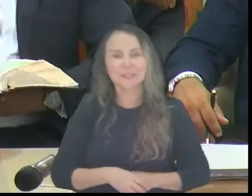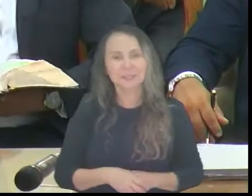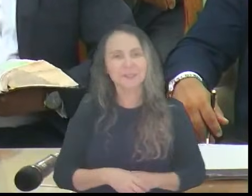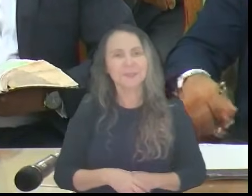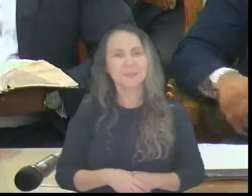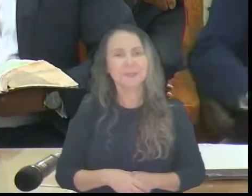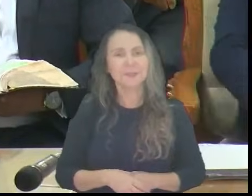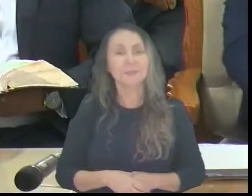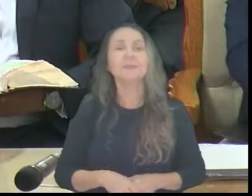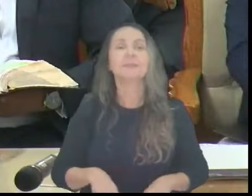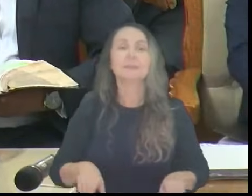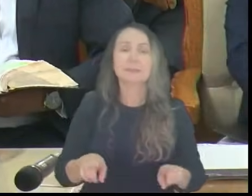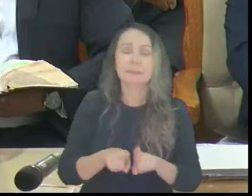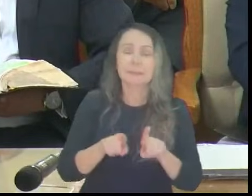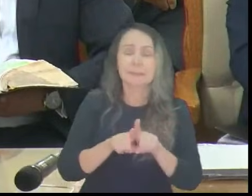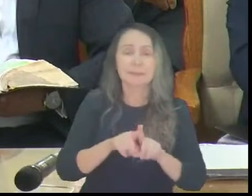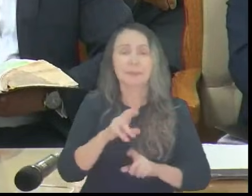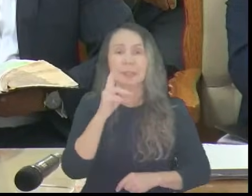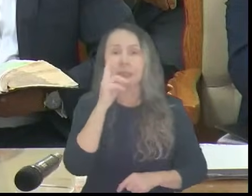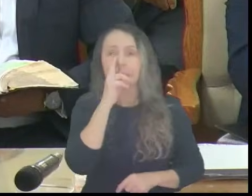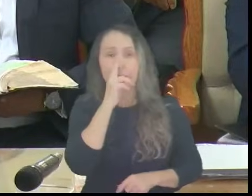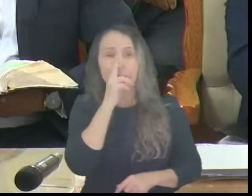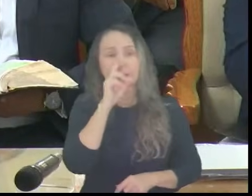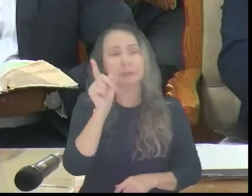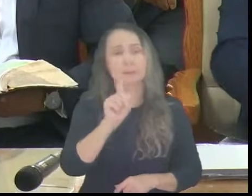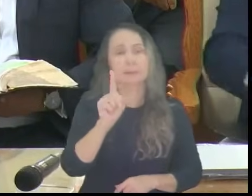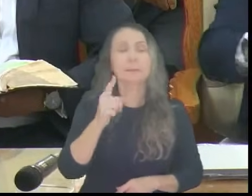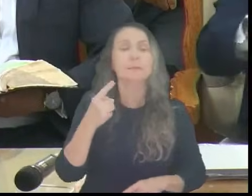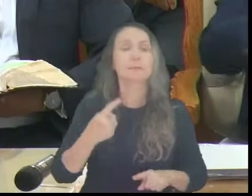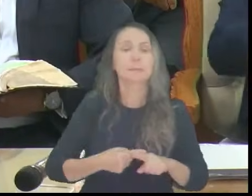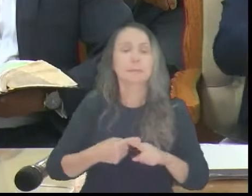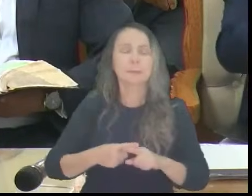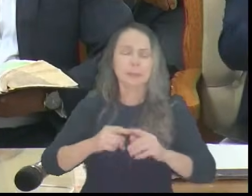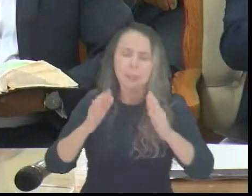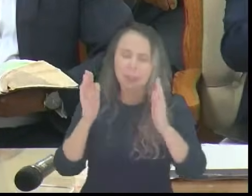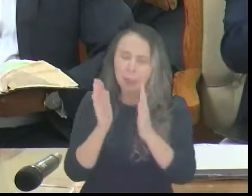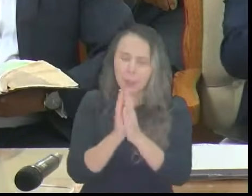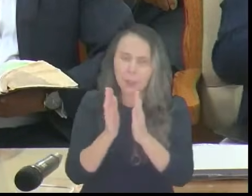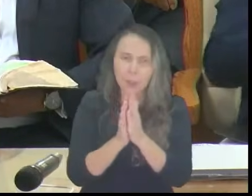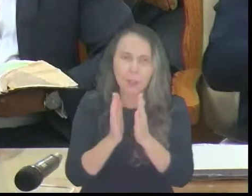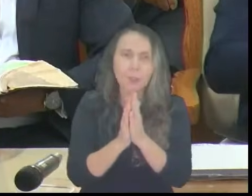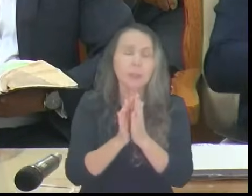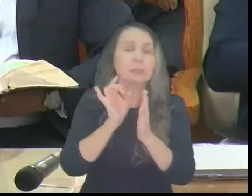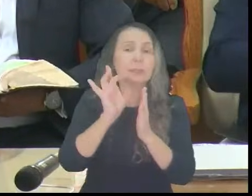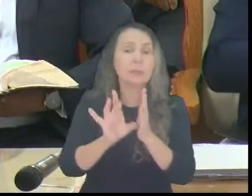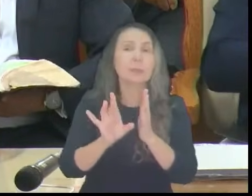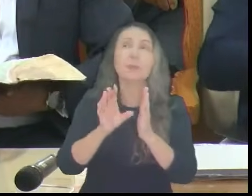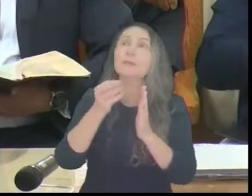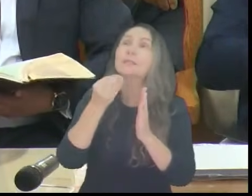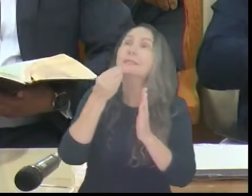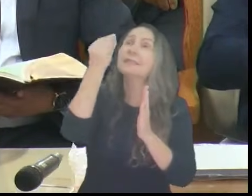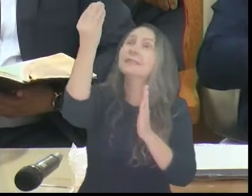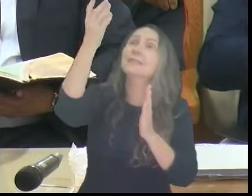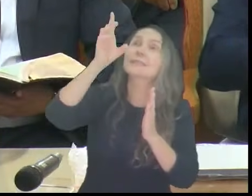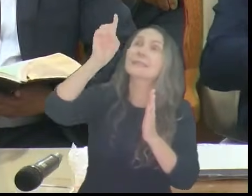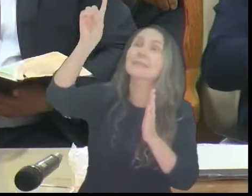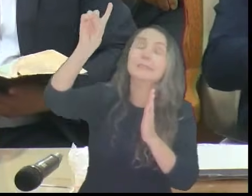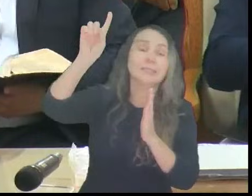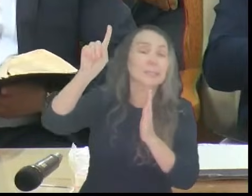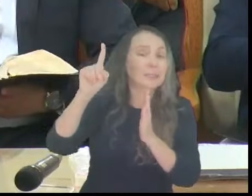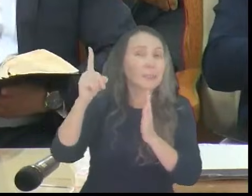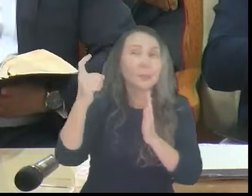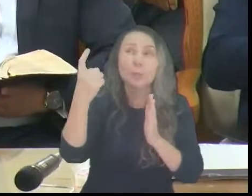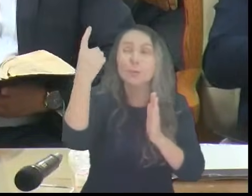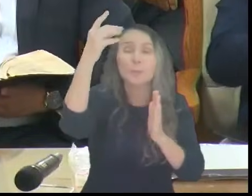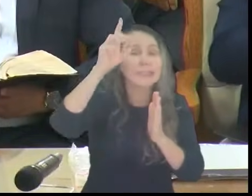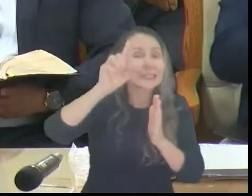não crentes que não conhecem essas verdades. A oração deve ser feita exclusivamente a quem? Foi fraco exclusivamente a